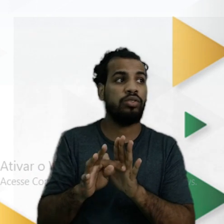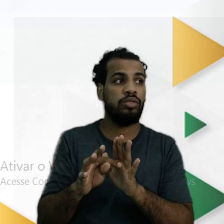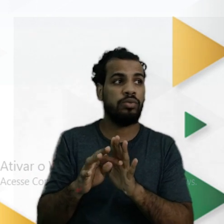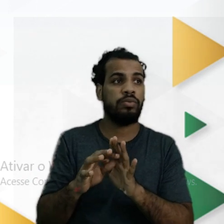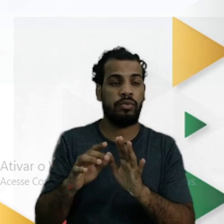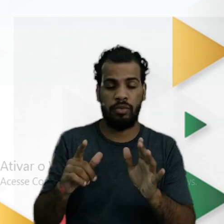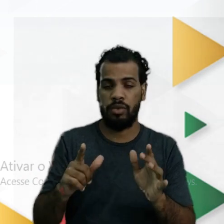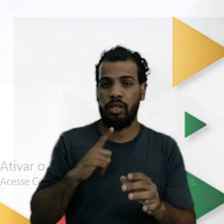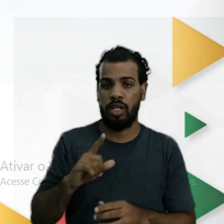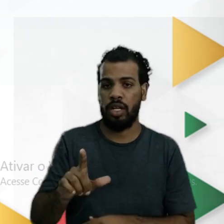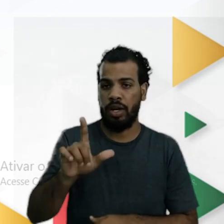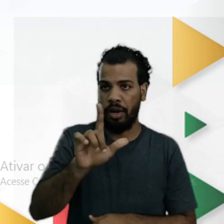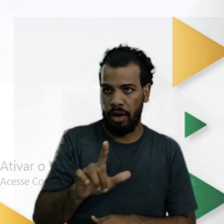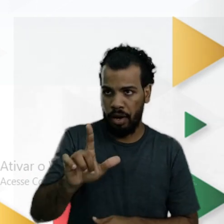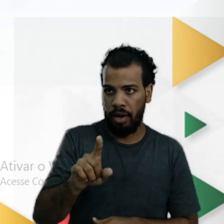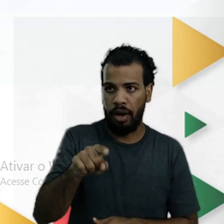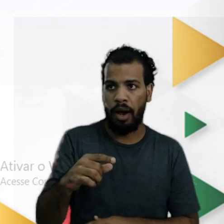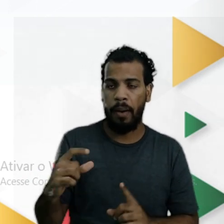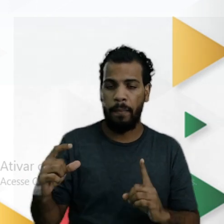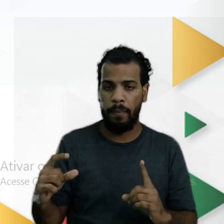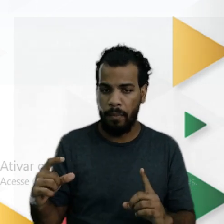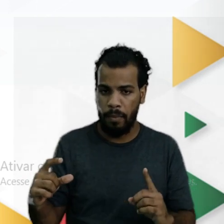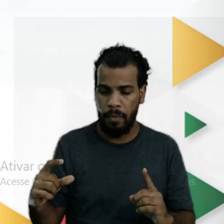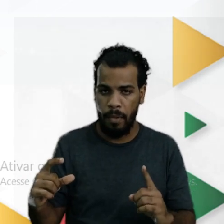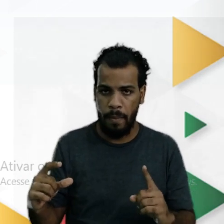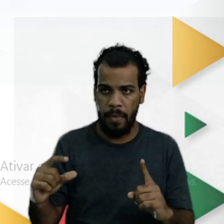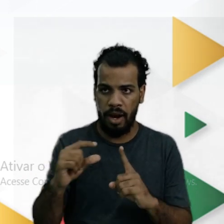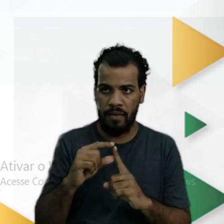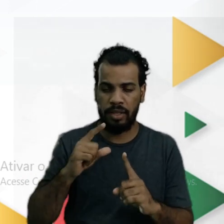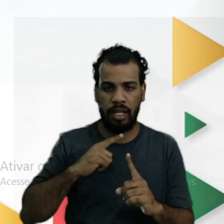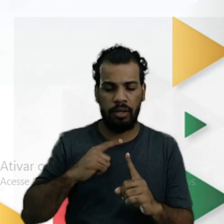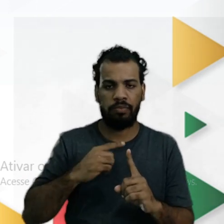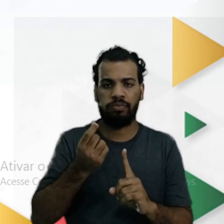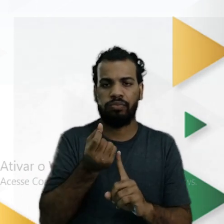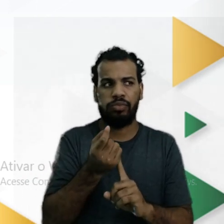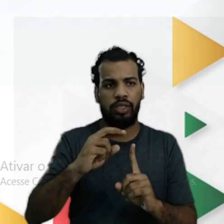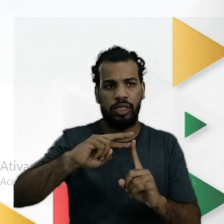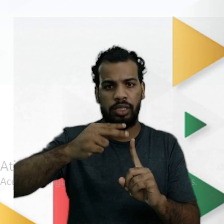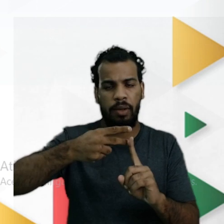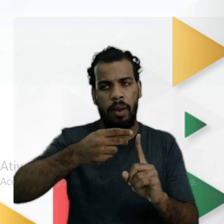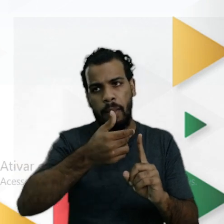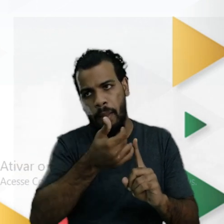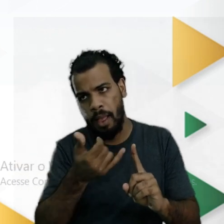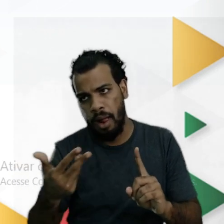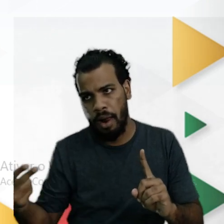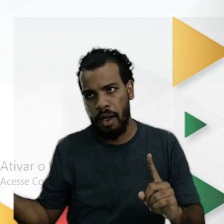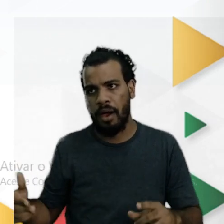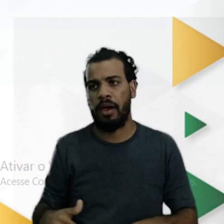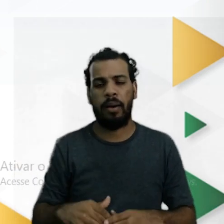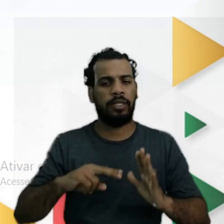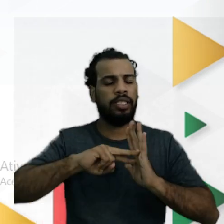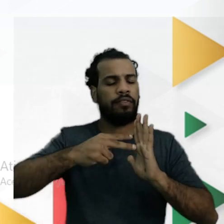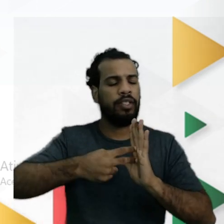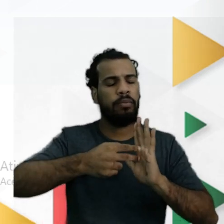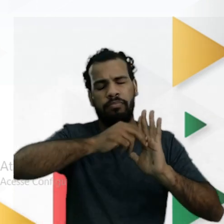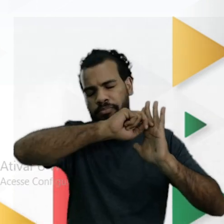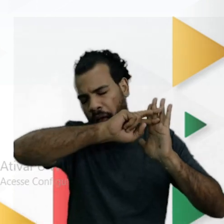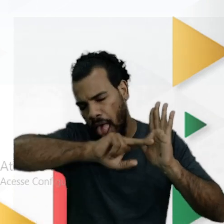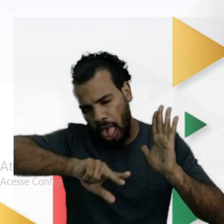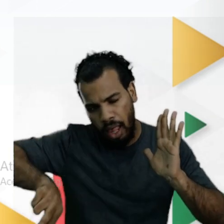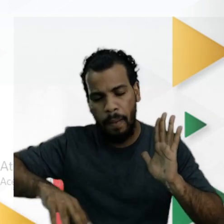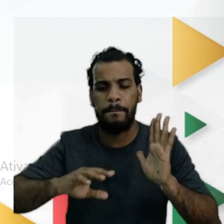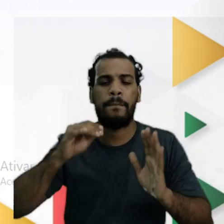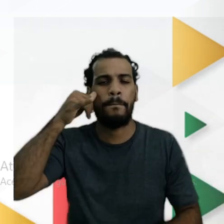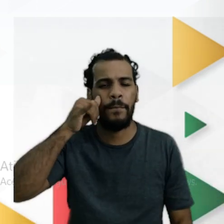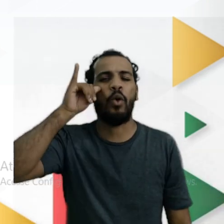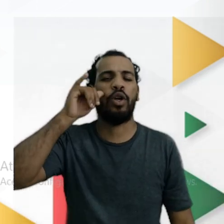olha essa palavra, estudantes, as palavras assumem a plurissignificação, há vários significados aí. O boi